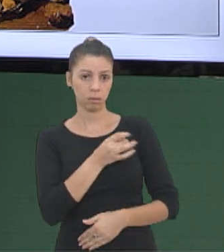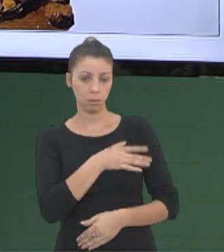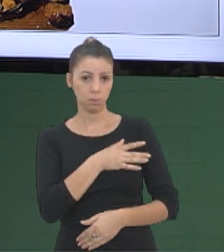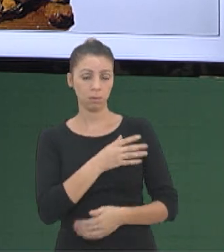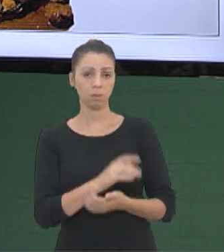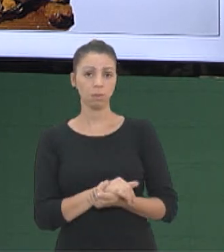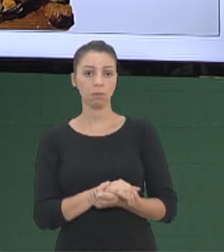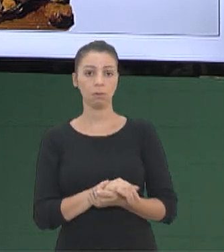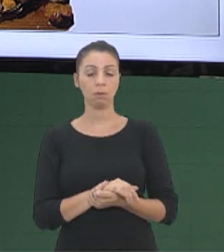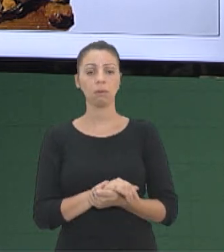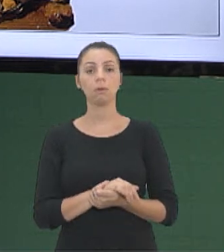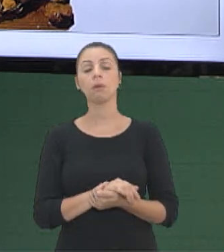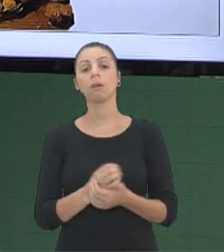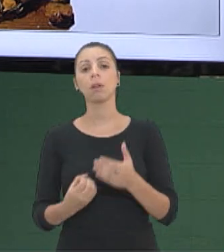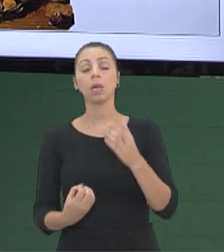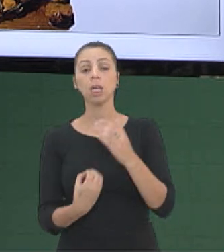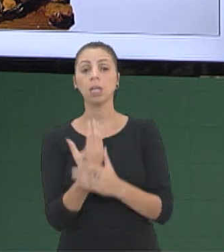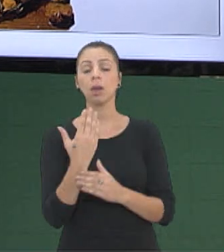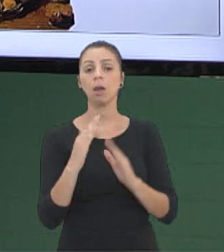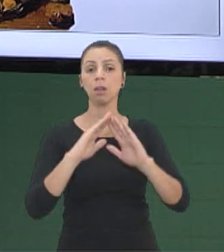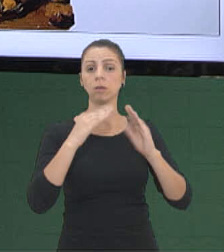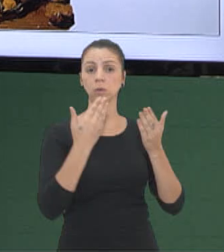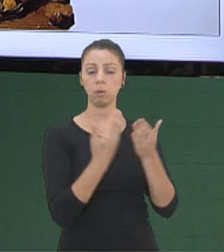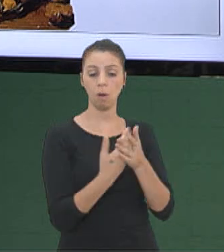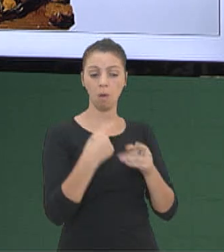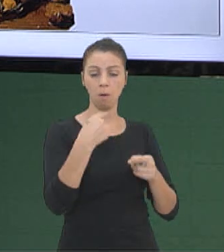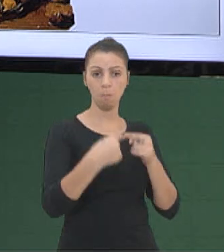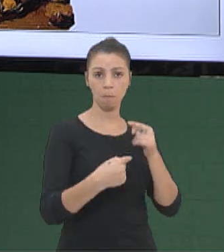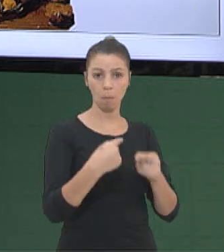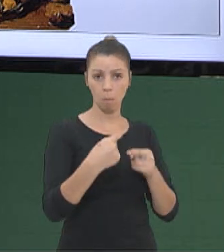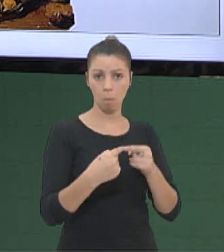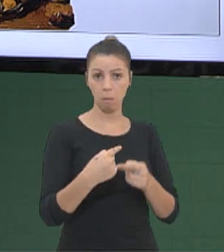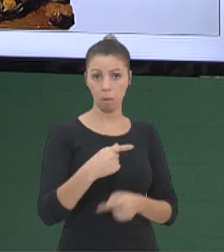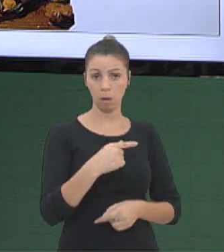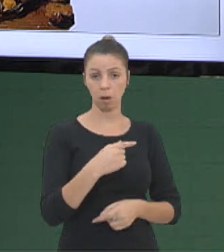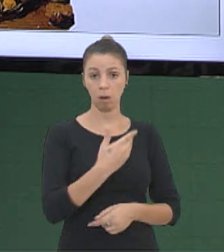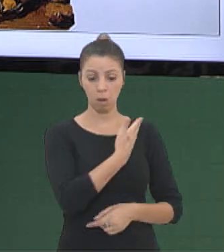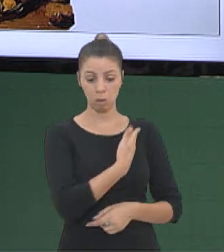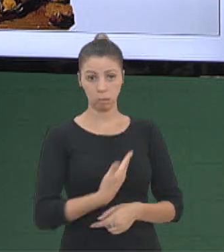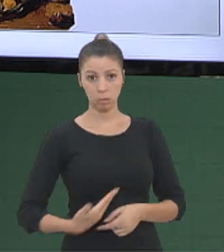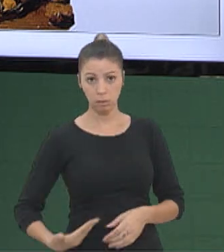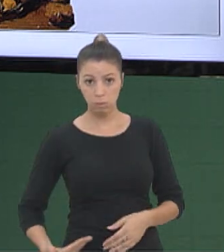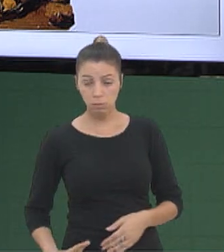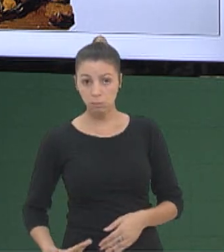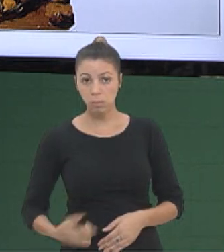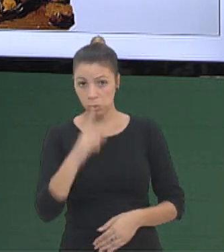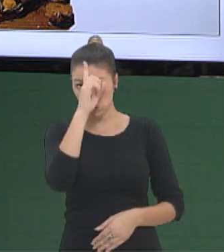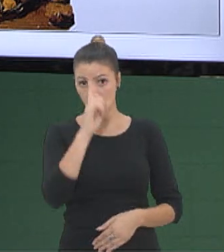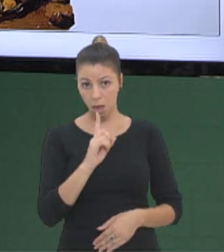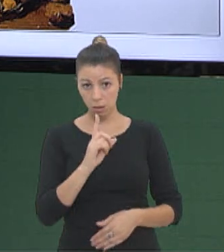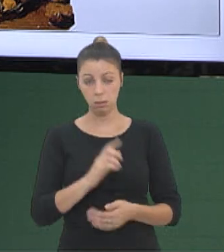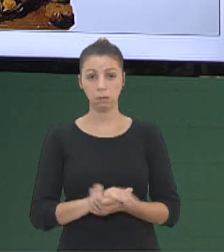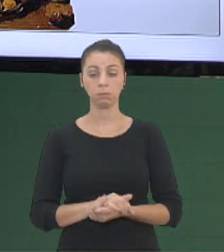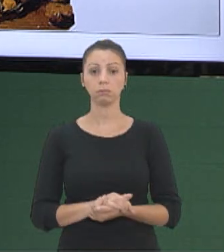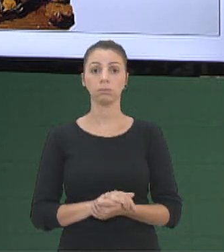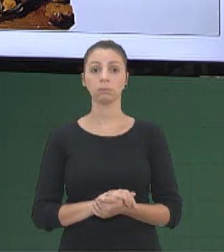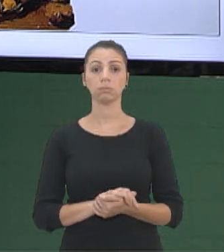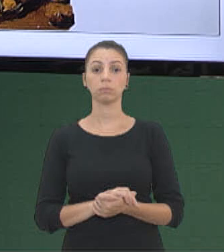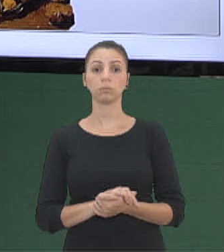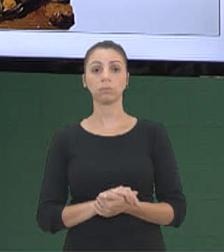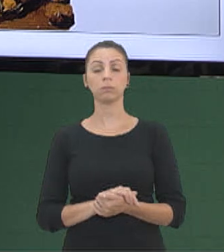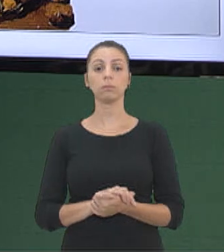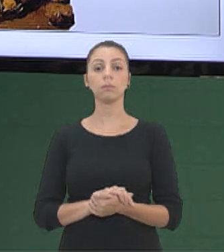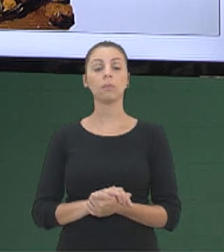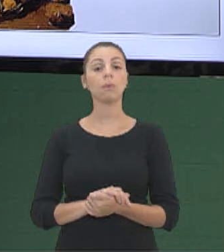ele vai criar escolas públicas e gratuitas. Era interessante que a população se